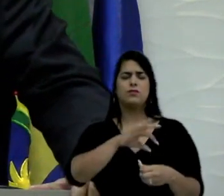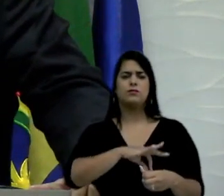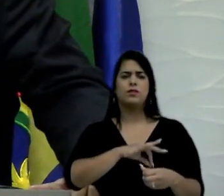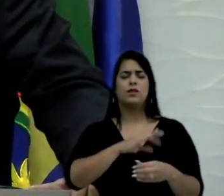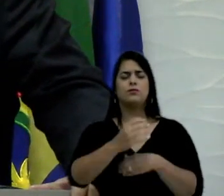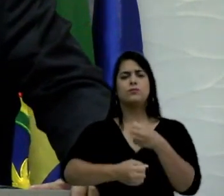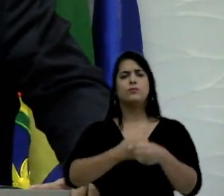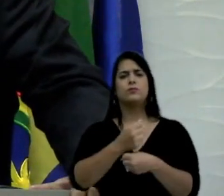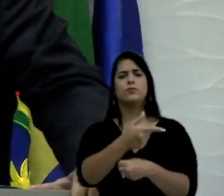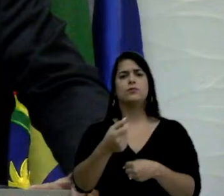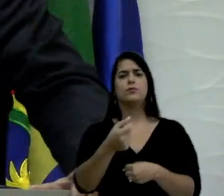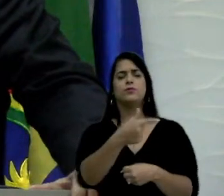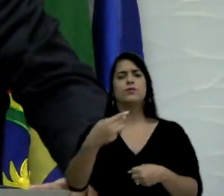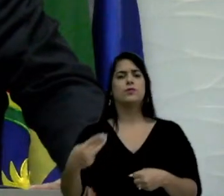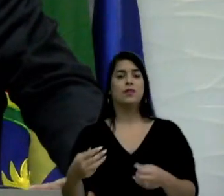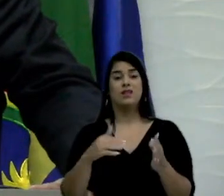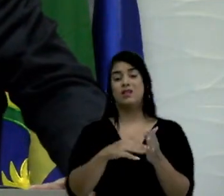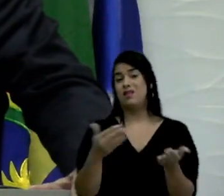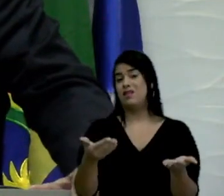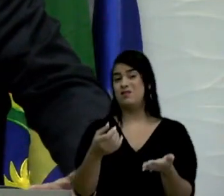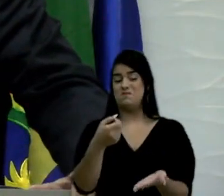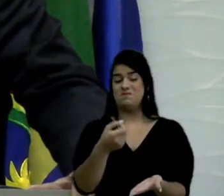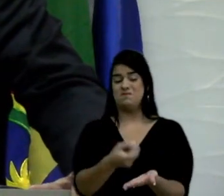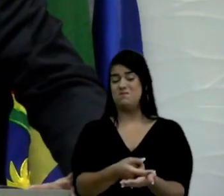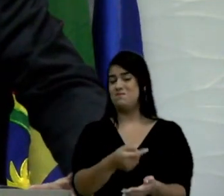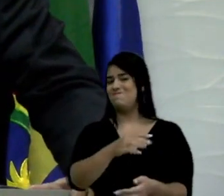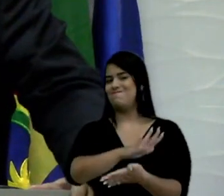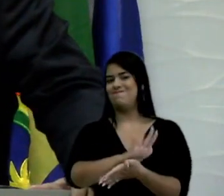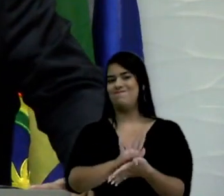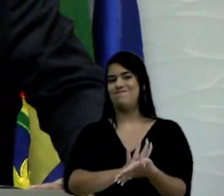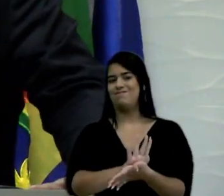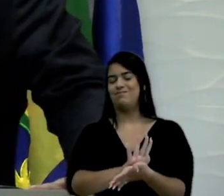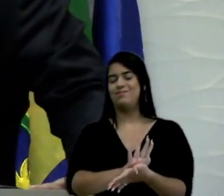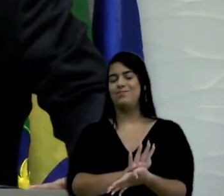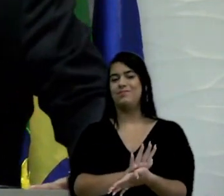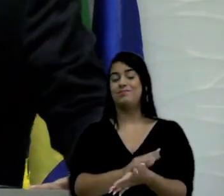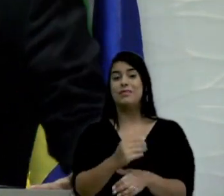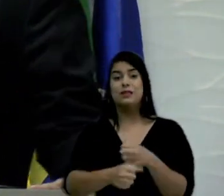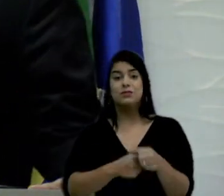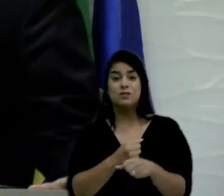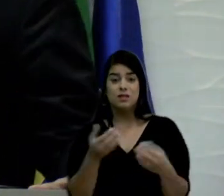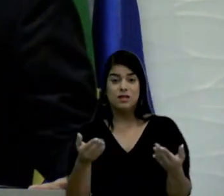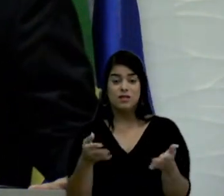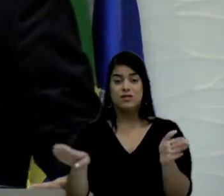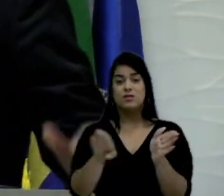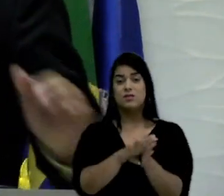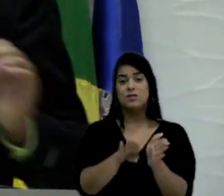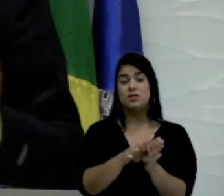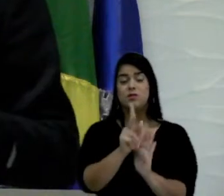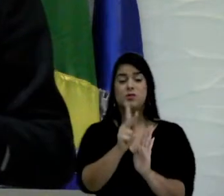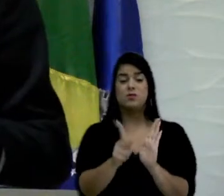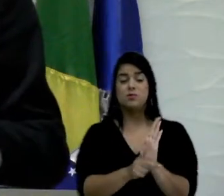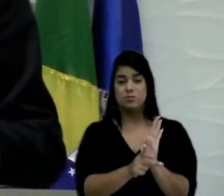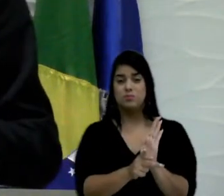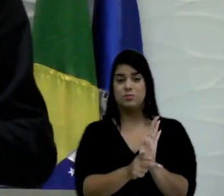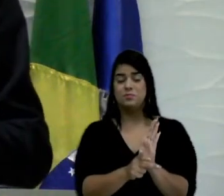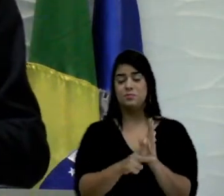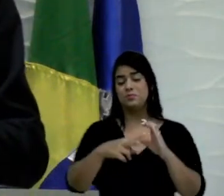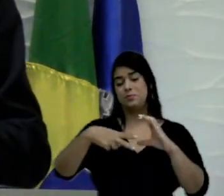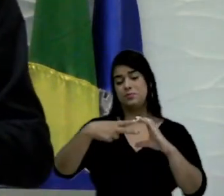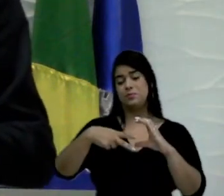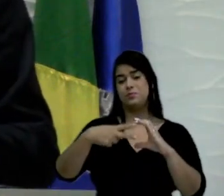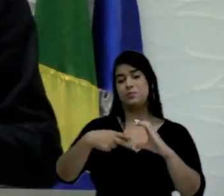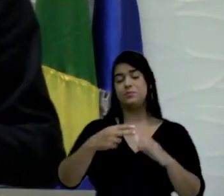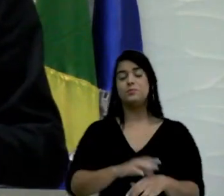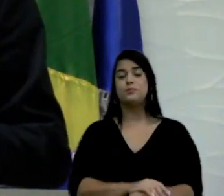2023 que até o momento não foi pago né esse ano chegou aqui o projeto na casa